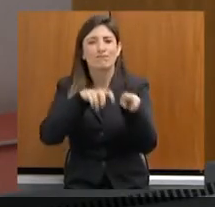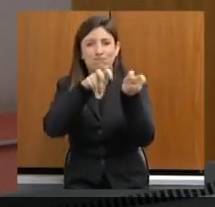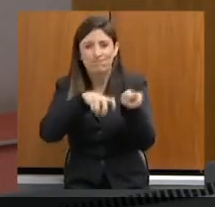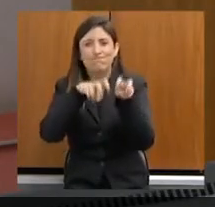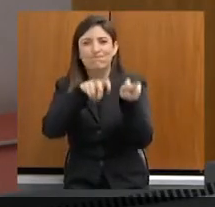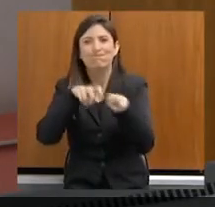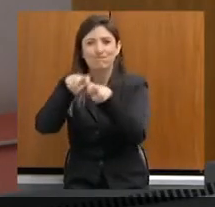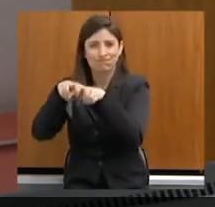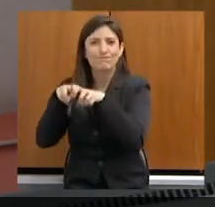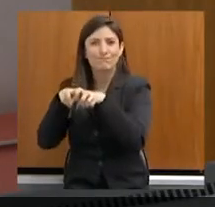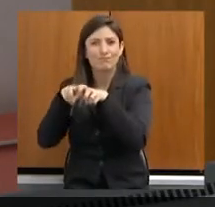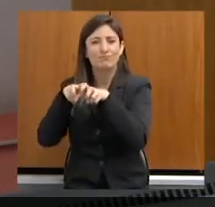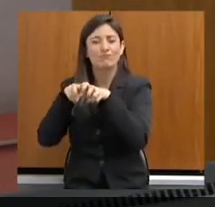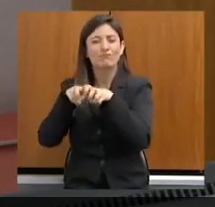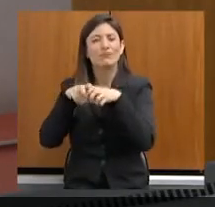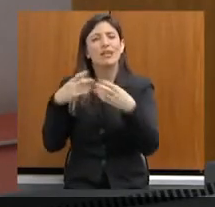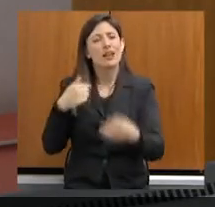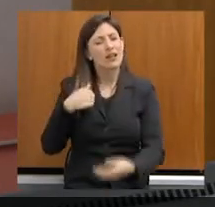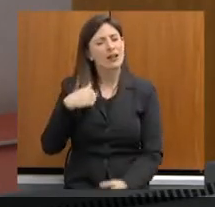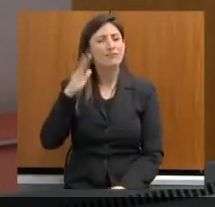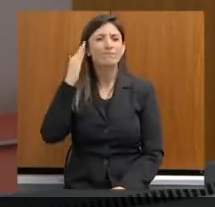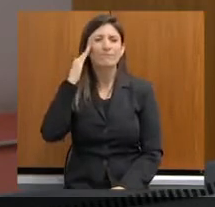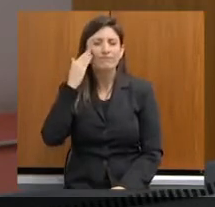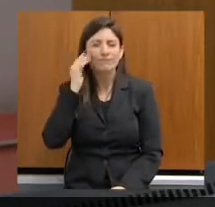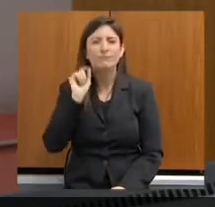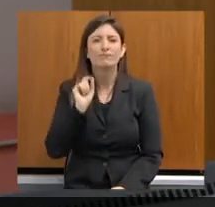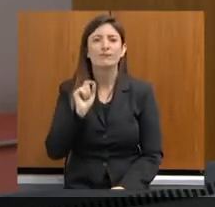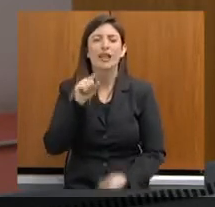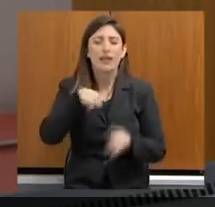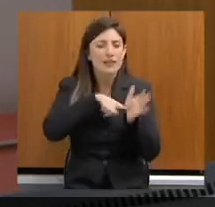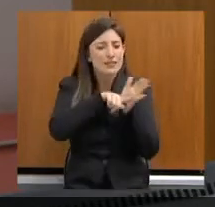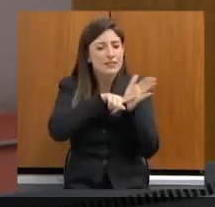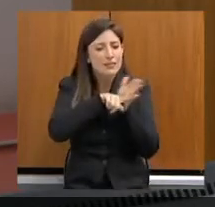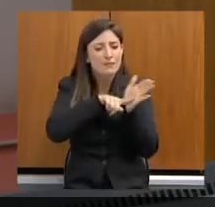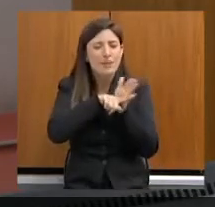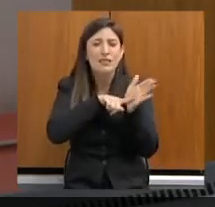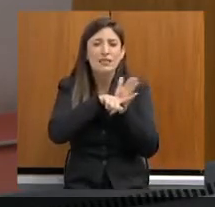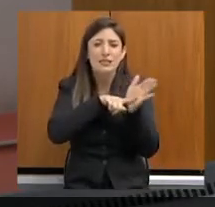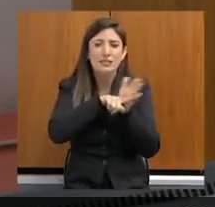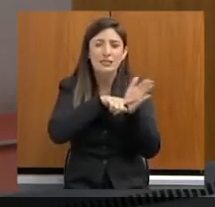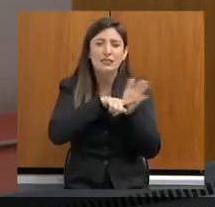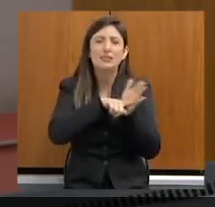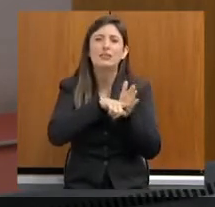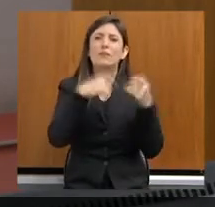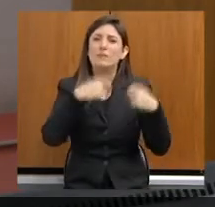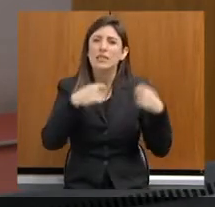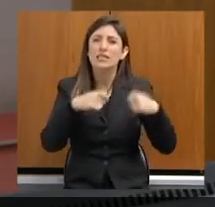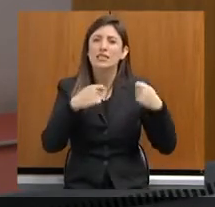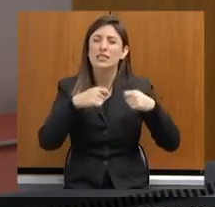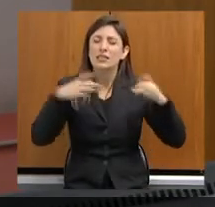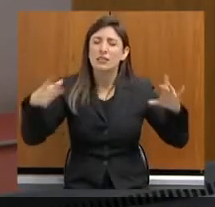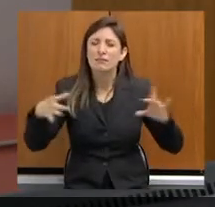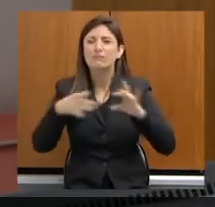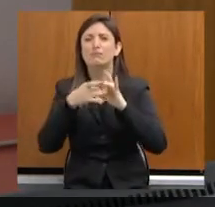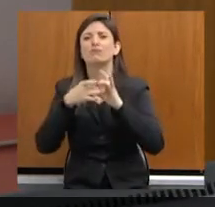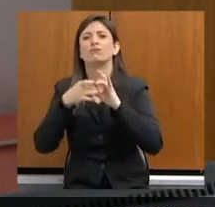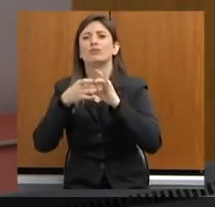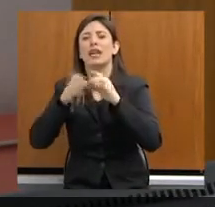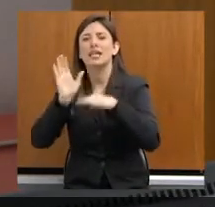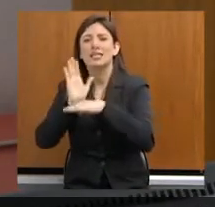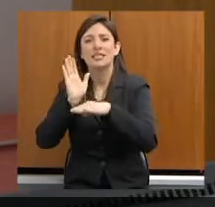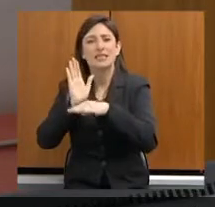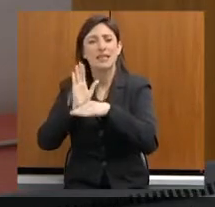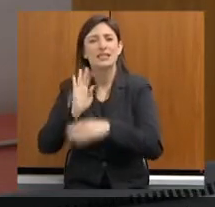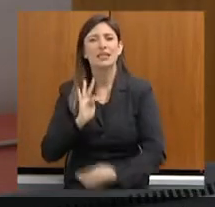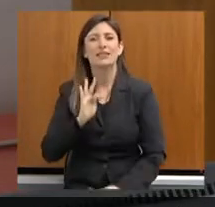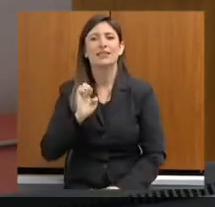mais no meu entendimento que a pesquisa possa estar trabalhando caminhando junto com assistência técnica até para que a pesquisa extensa